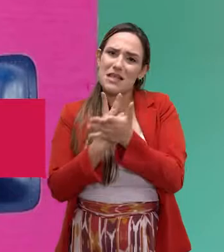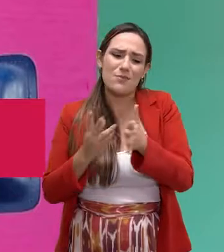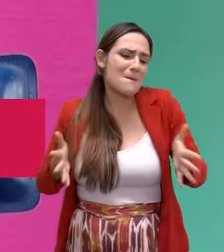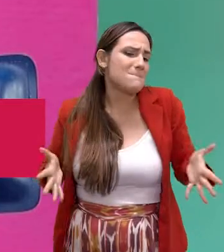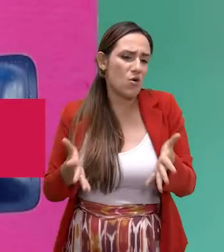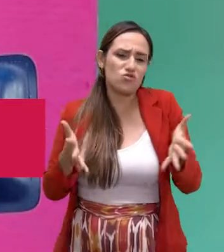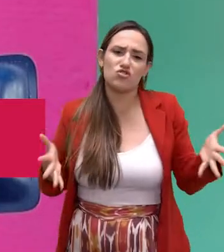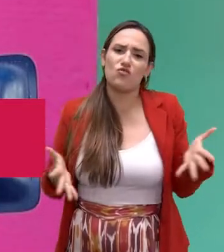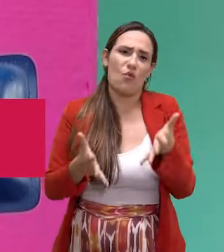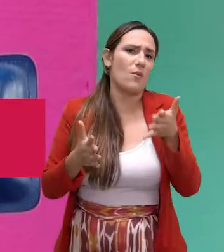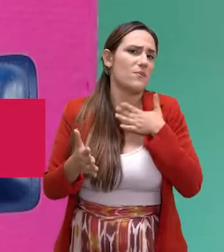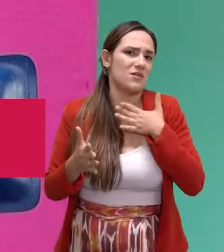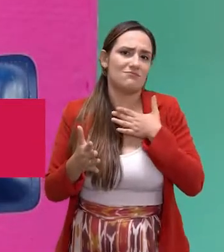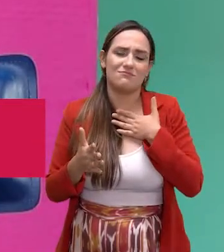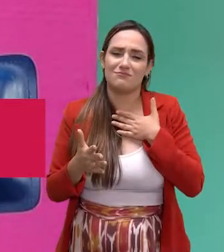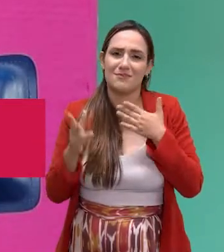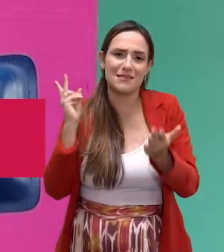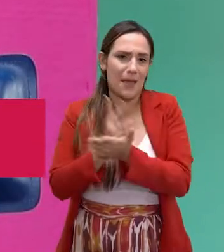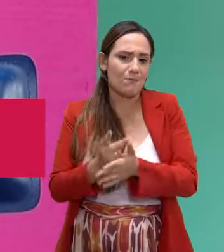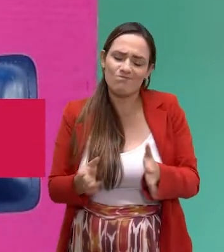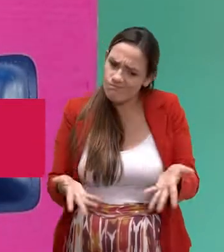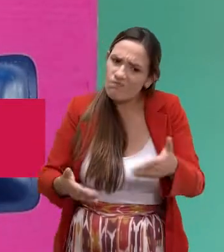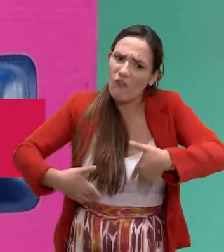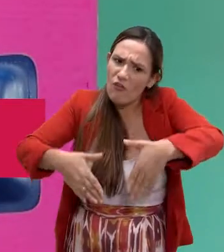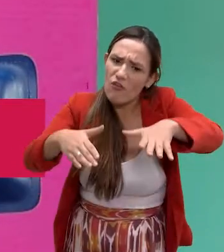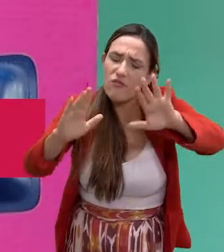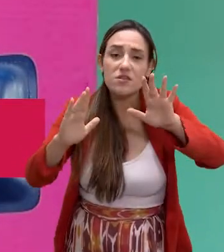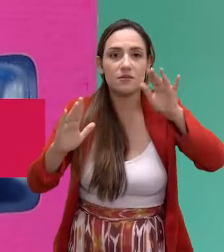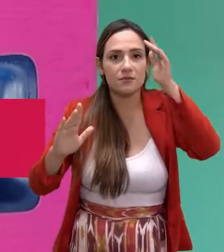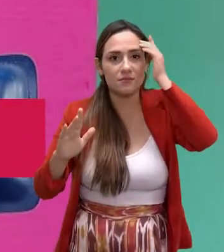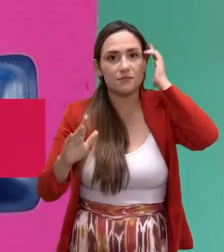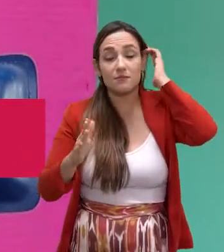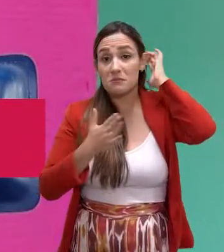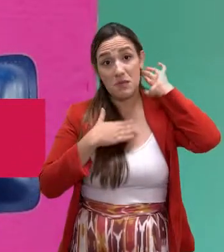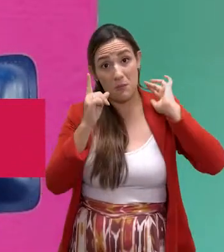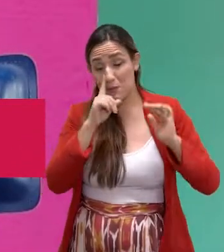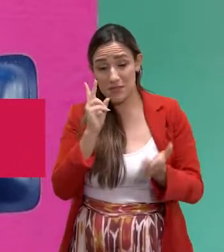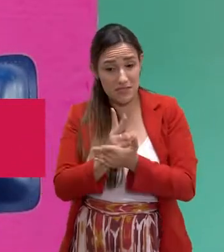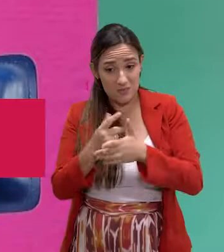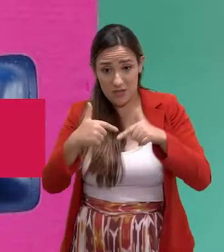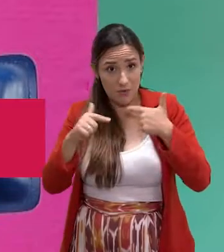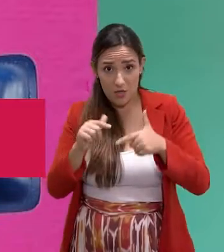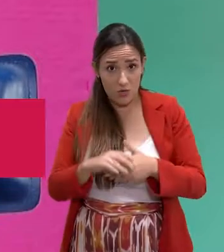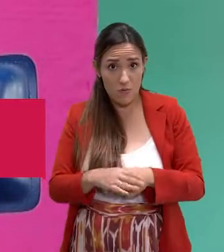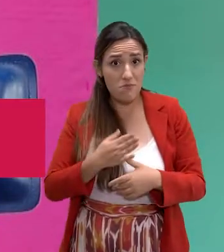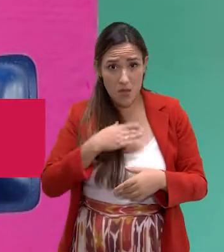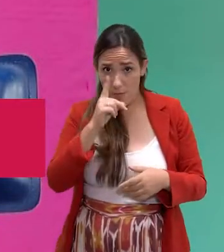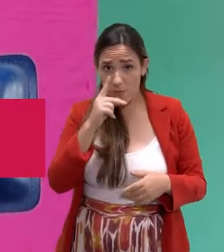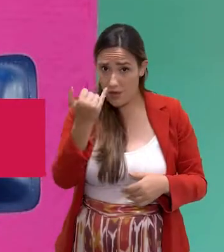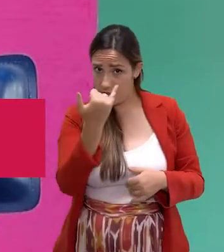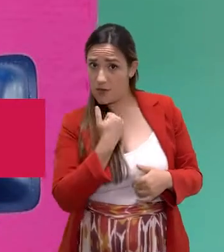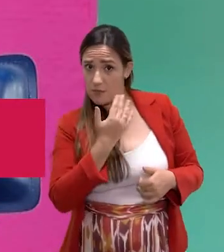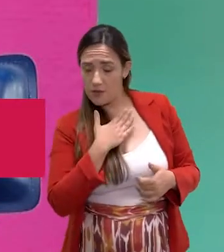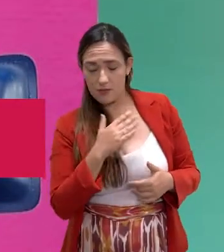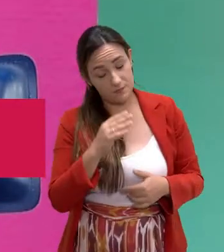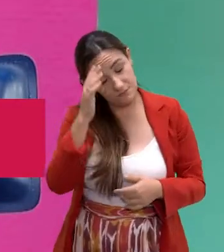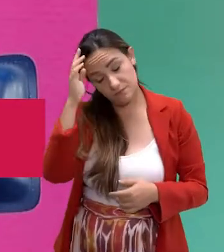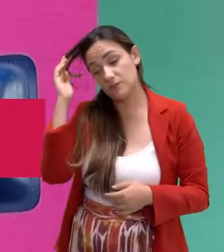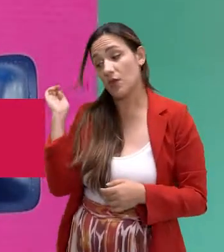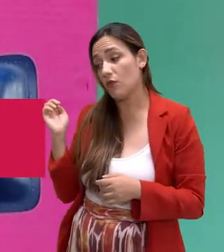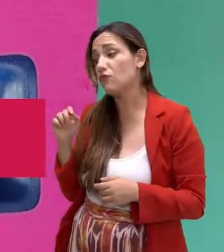foi muito incentivadora. A minha mãe, ela sempre trabalhou também, foi uma mulher que sempre esteve inserida no mercado de trabalho e sempre me falou: minha